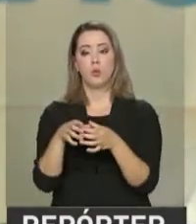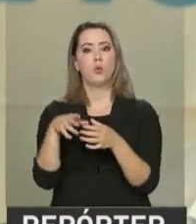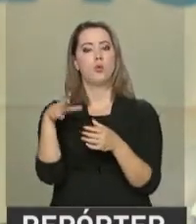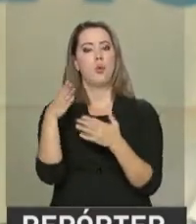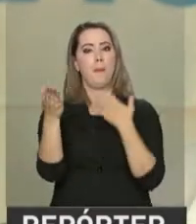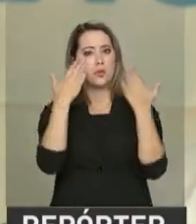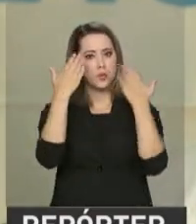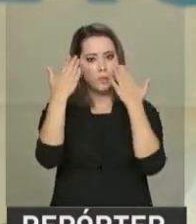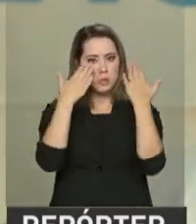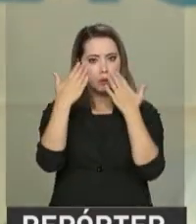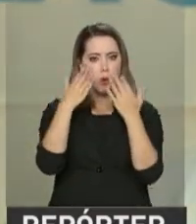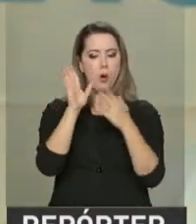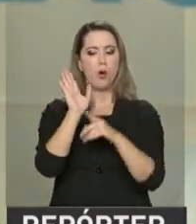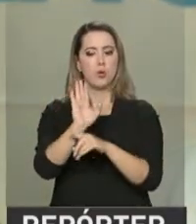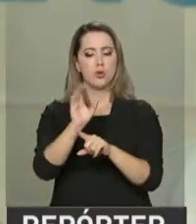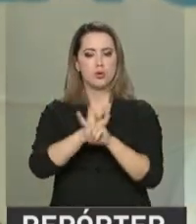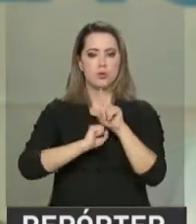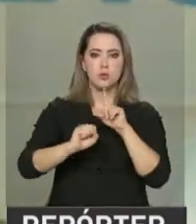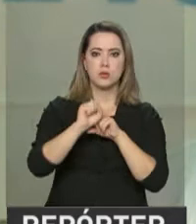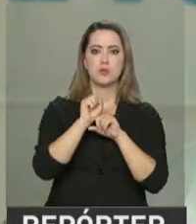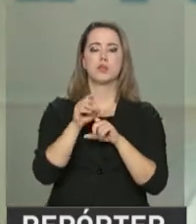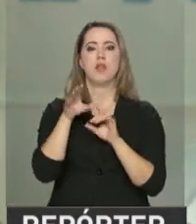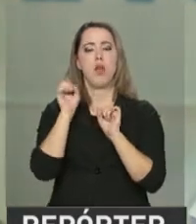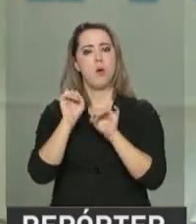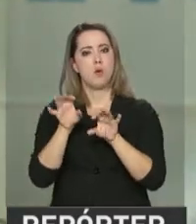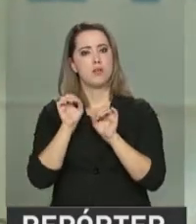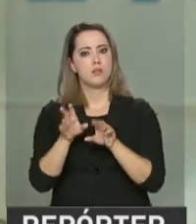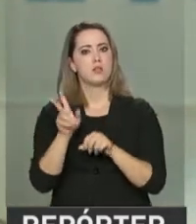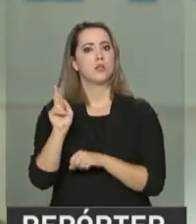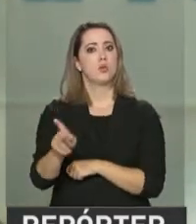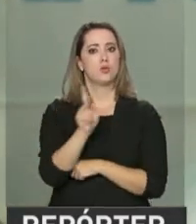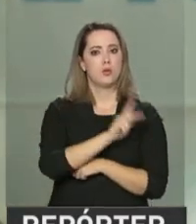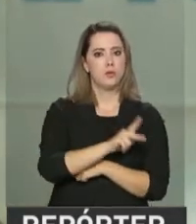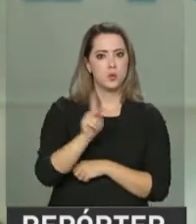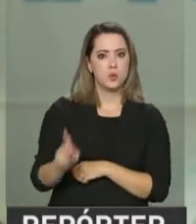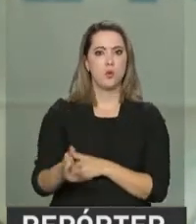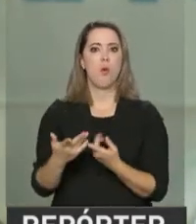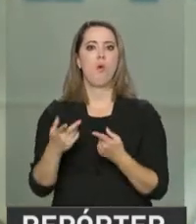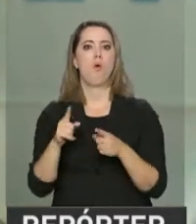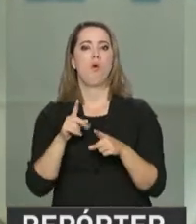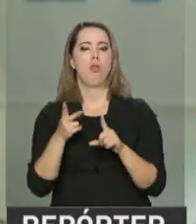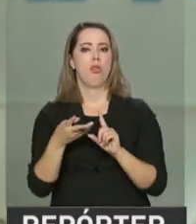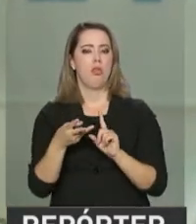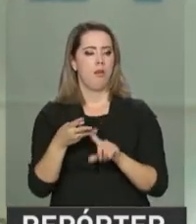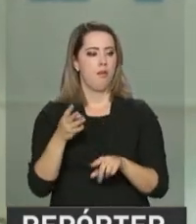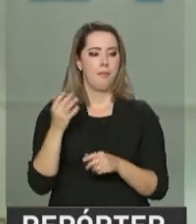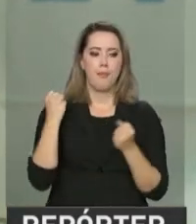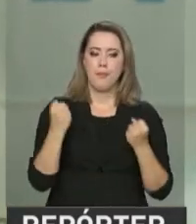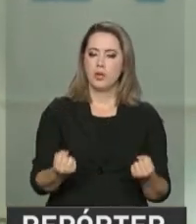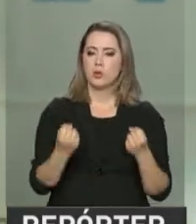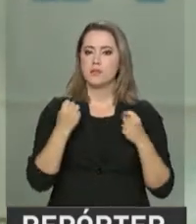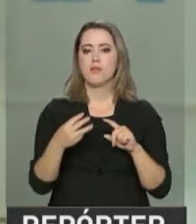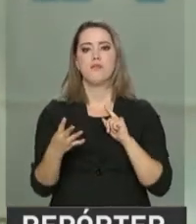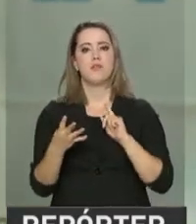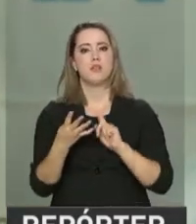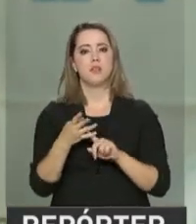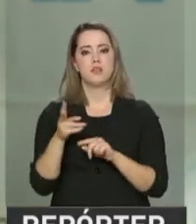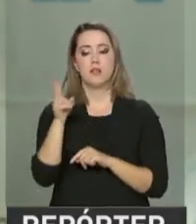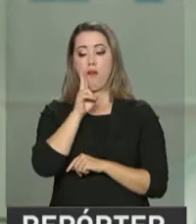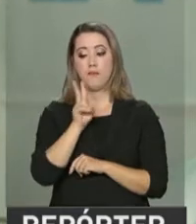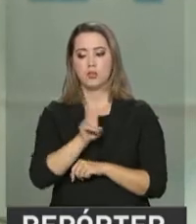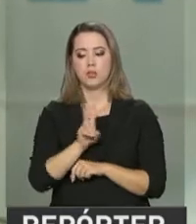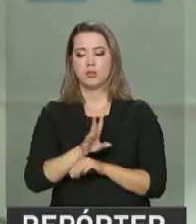al achamos psicólogo assistente social o coordenador pedagógico além do professor de educação física eles fazem todo esse acompanhamento e monitoramento escolar